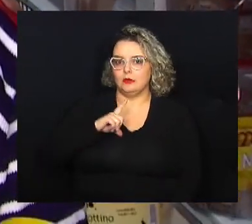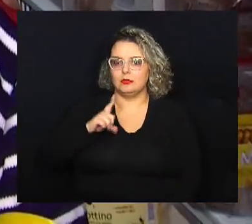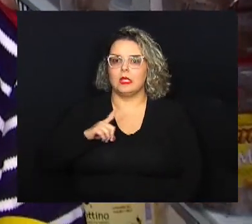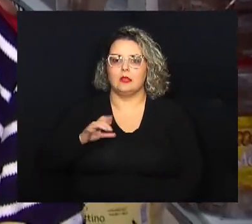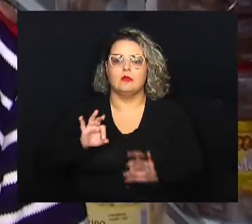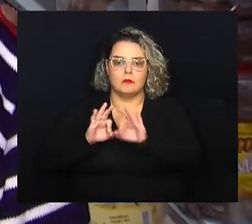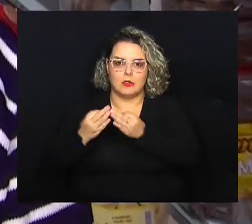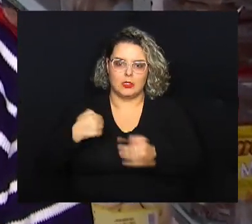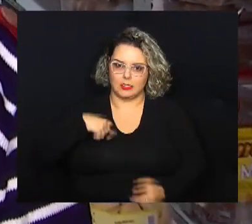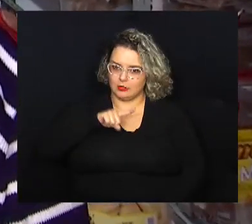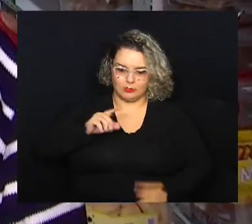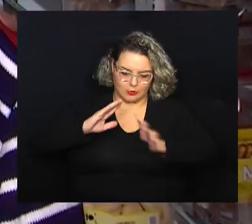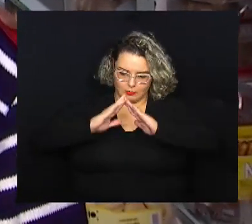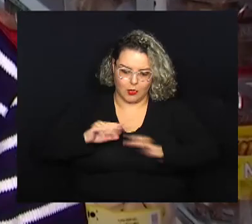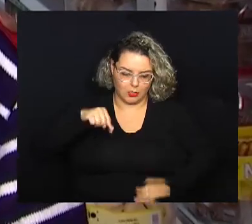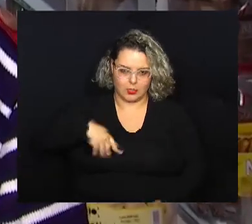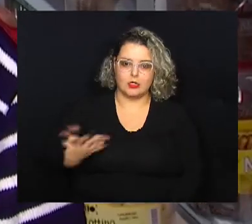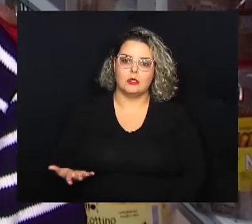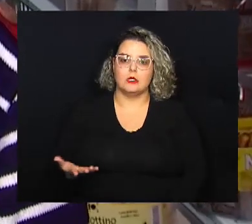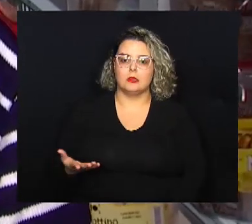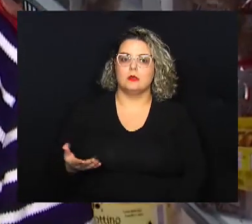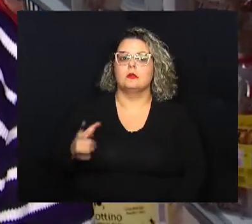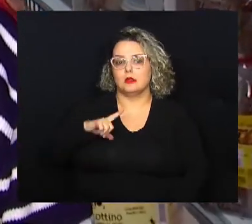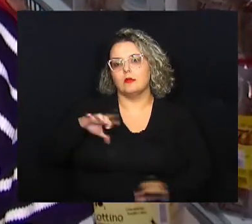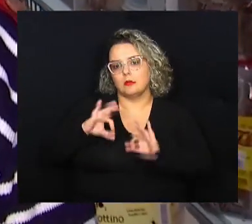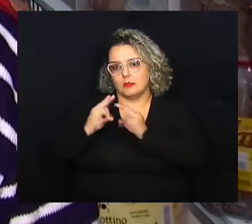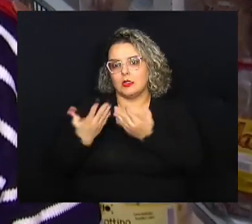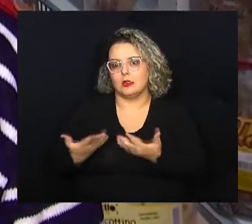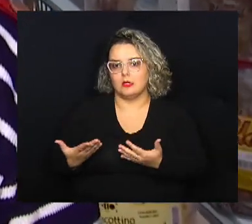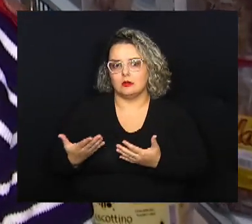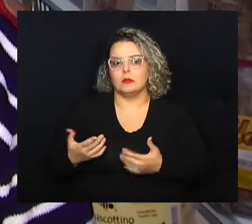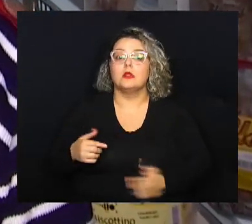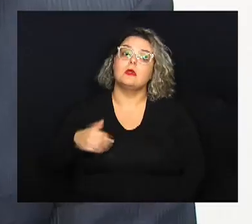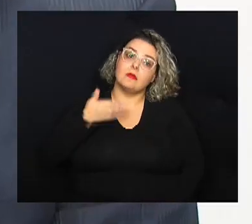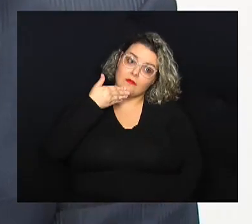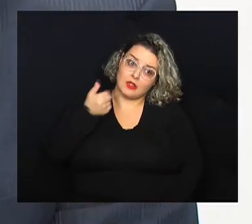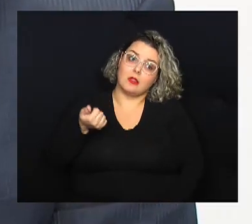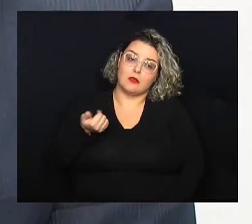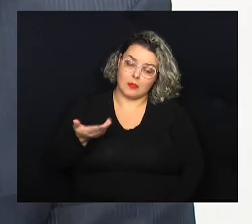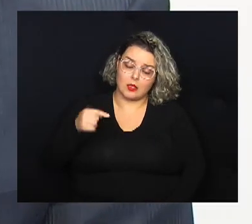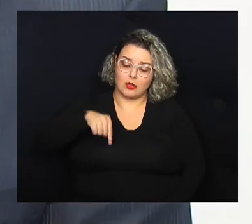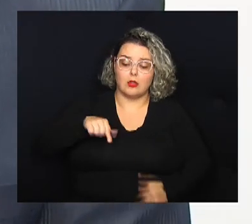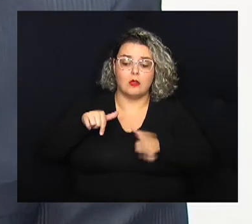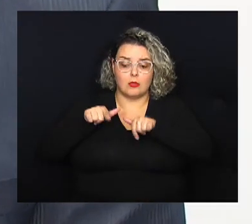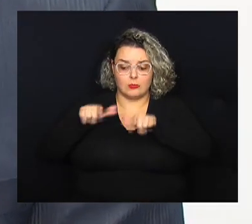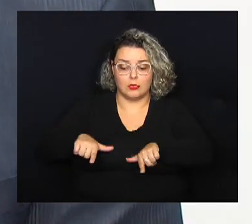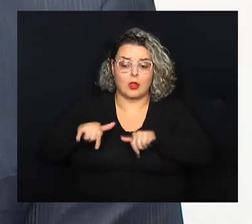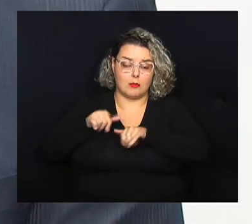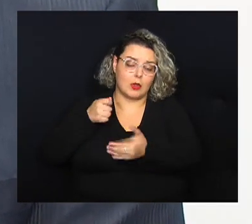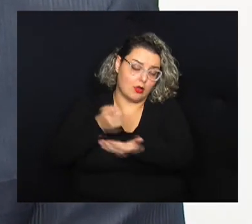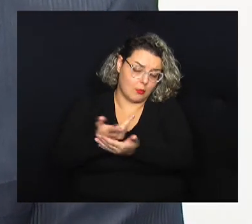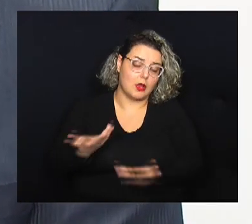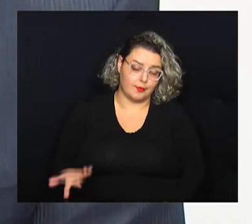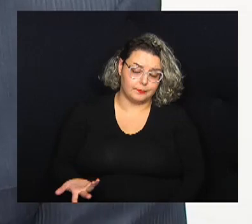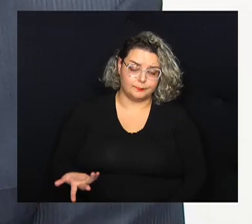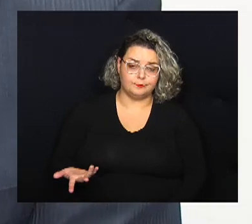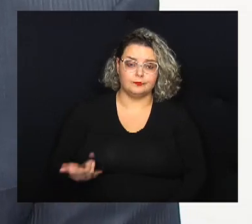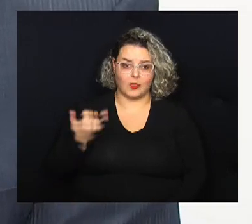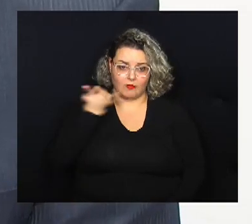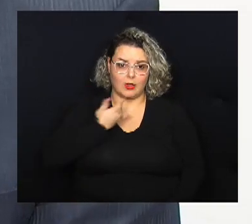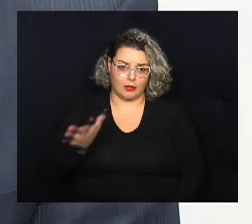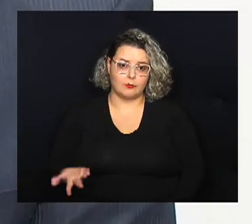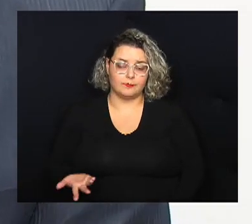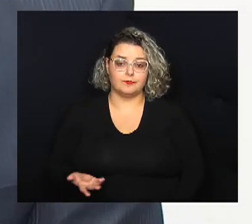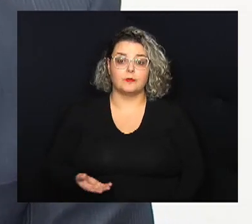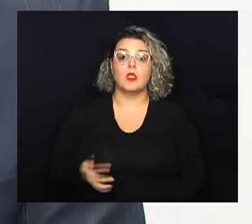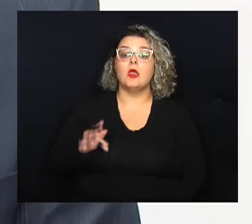tenho parentes que moram aqui e eles disseram que aqui é o melhor lugar para comprar. Francisco deixa dicas para quem vai às